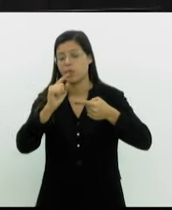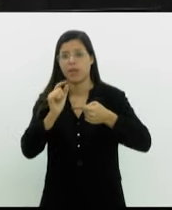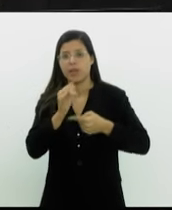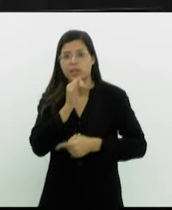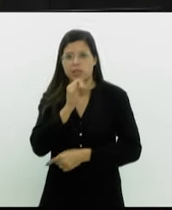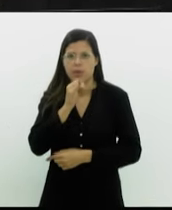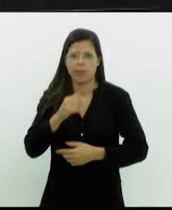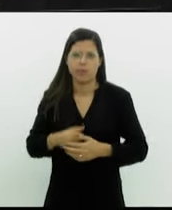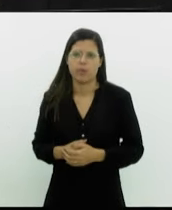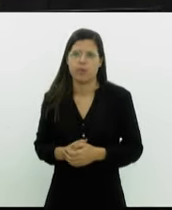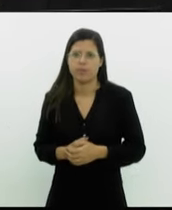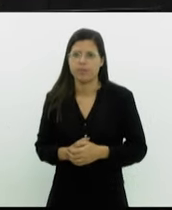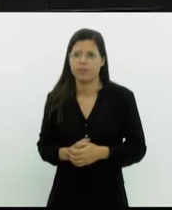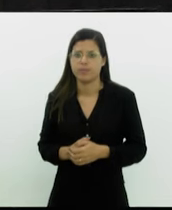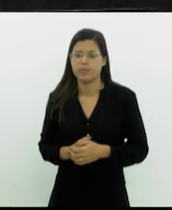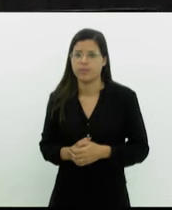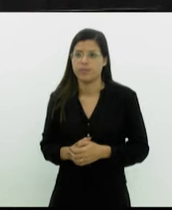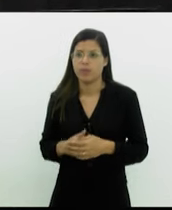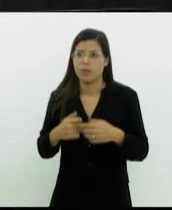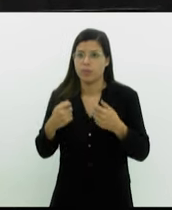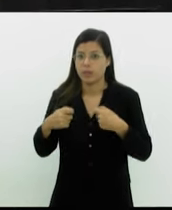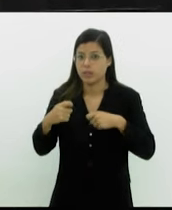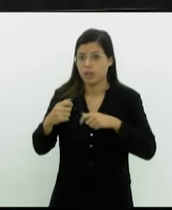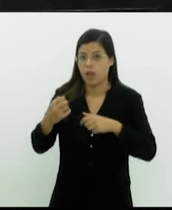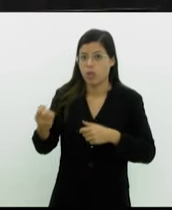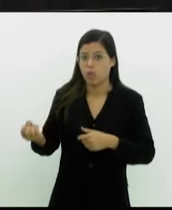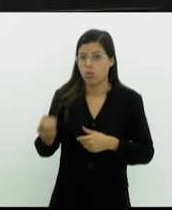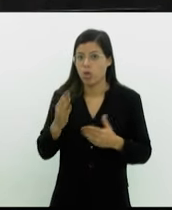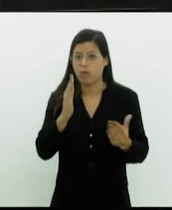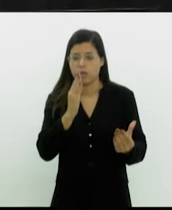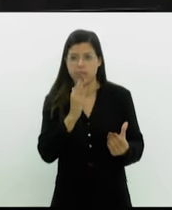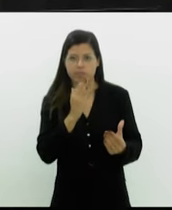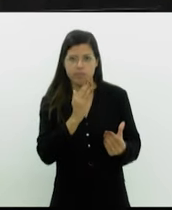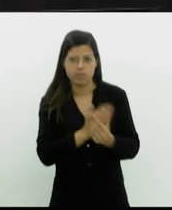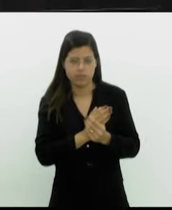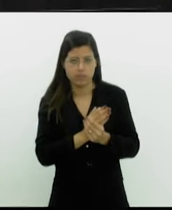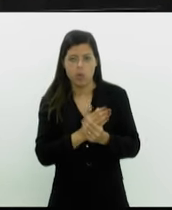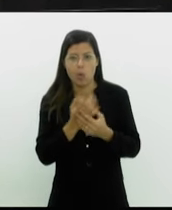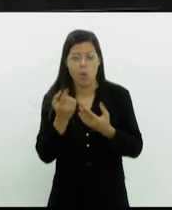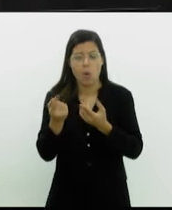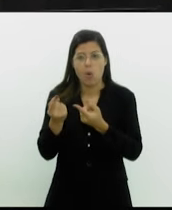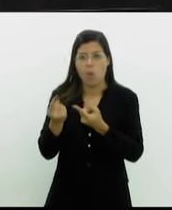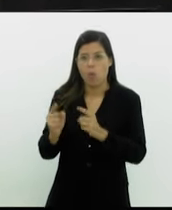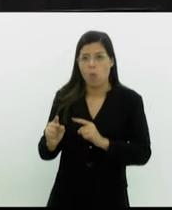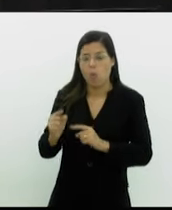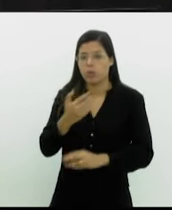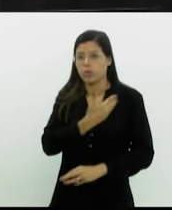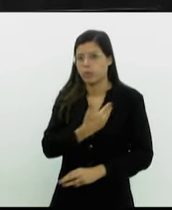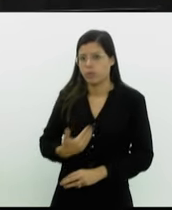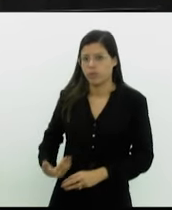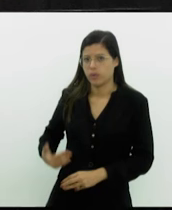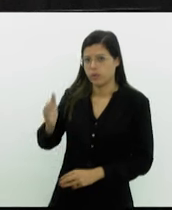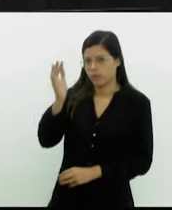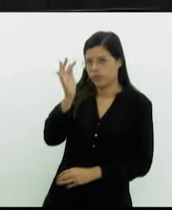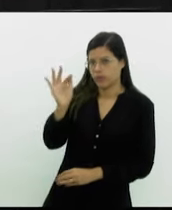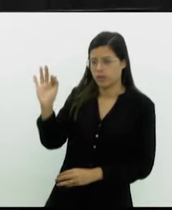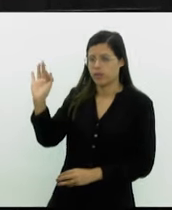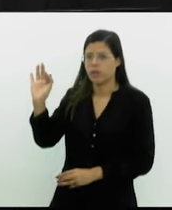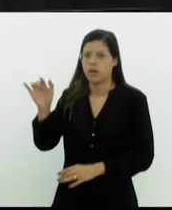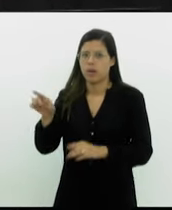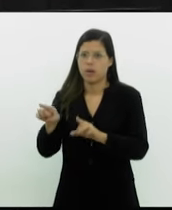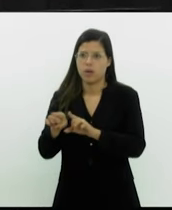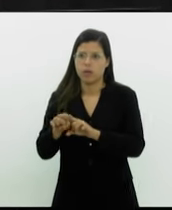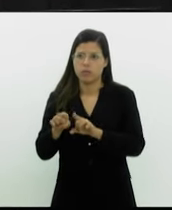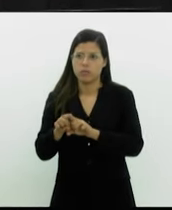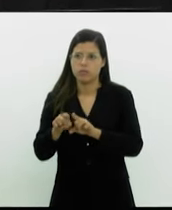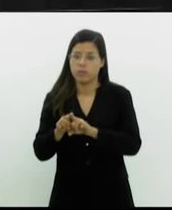exemplo, ajuizar novas ações judiciais contra o governo federal e aumentar os gastos